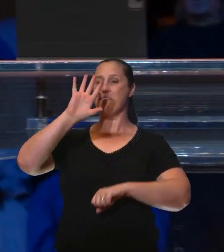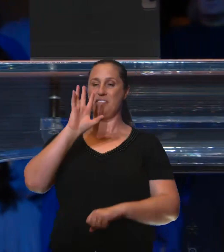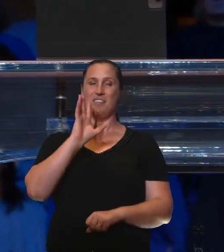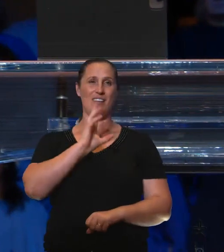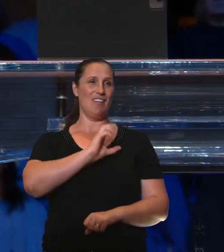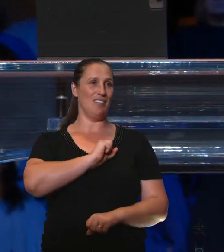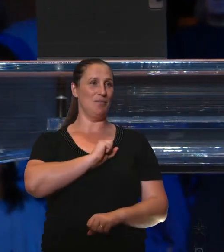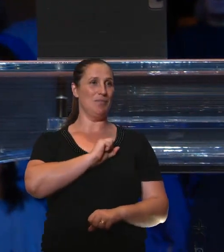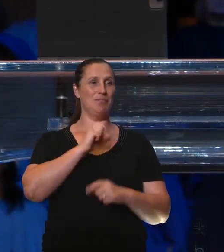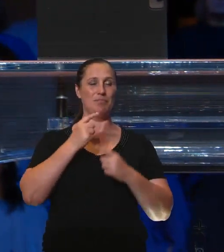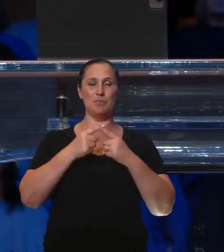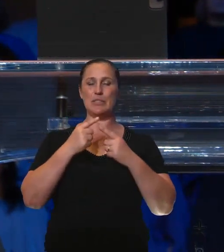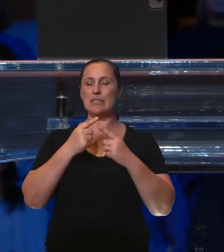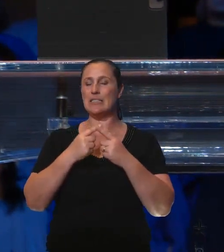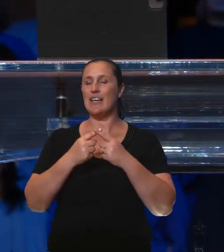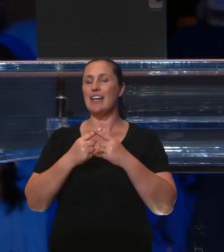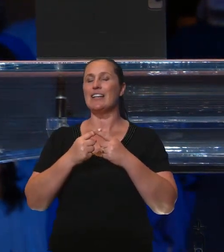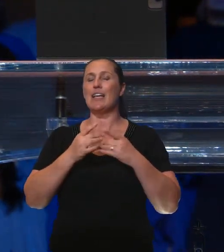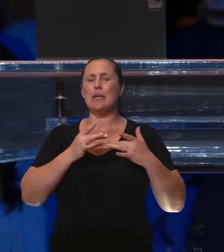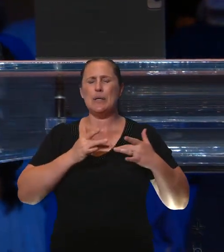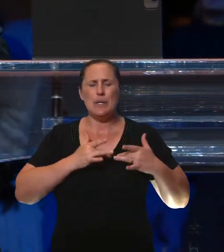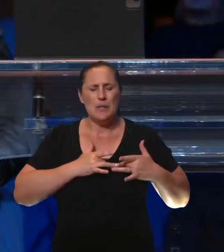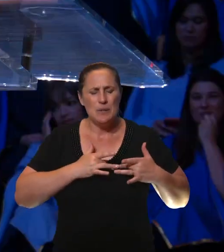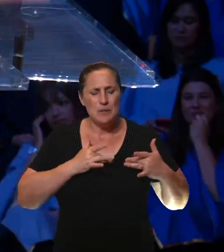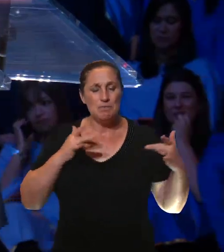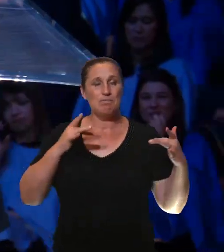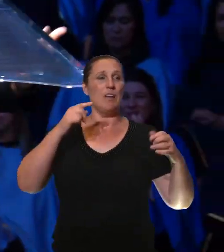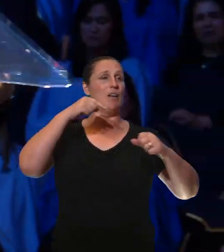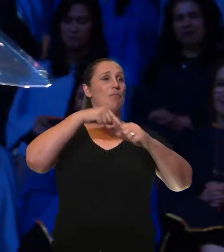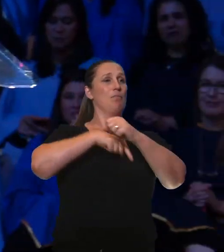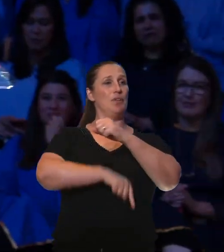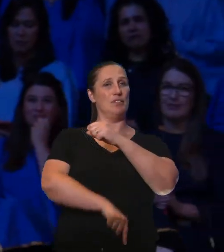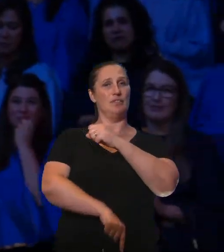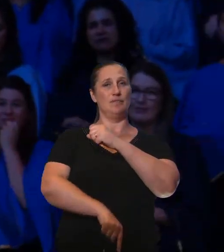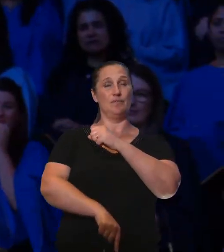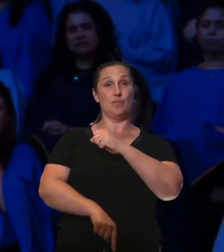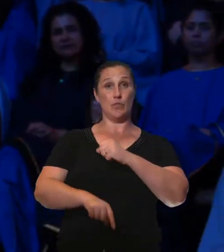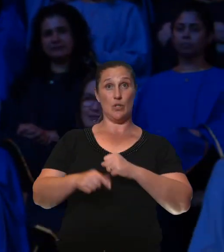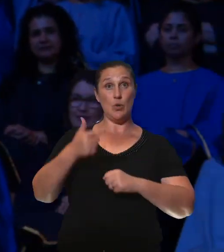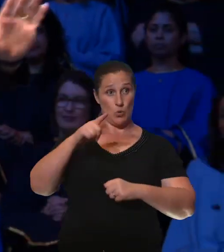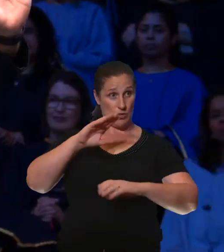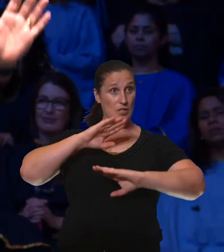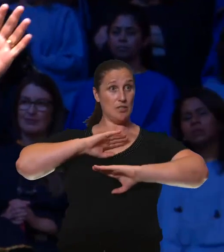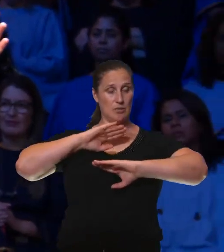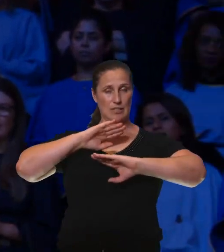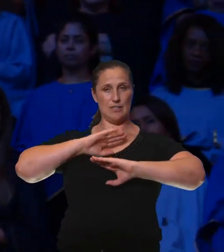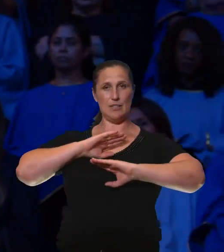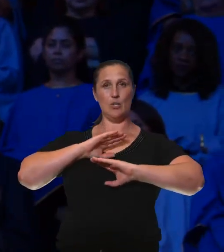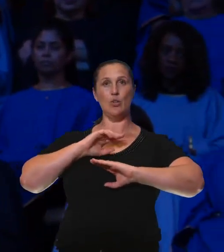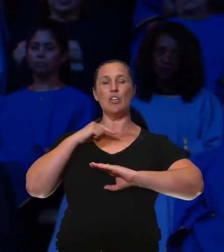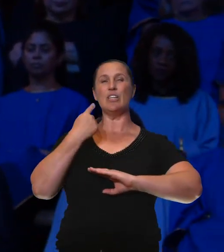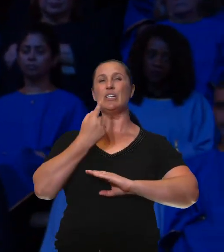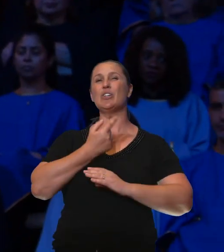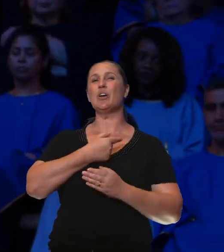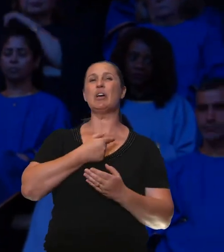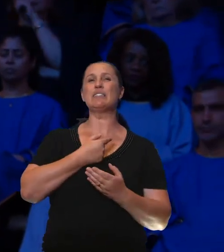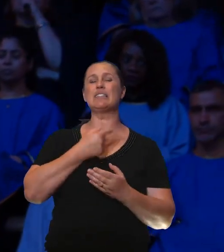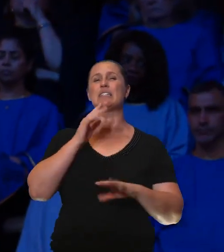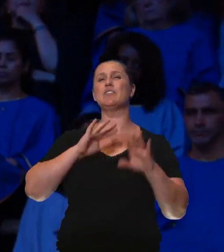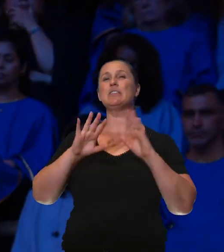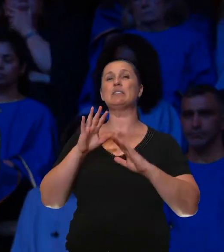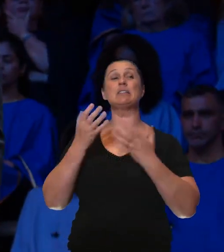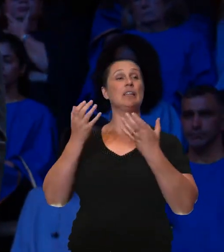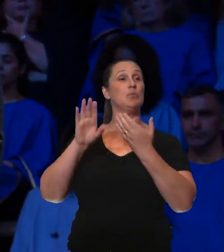em íntima compaixão. Outra situação que nos faz querer nos afastar de algo é a